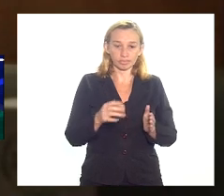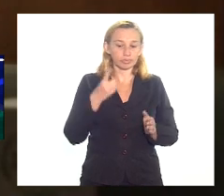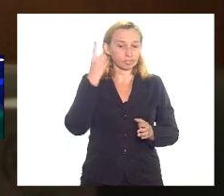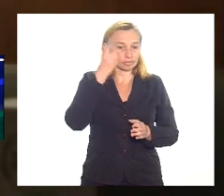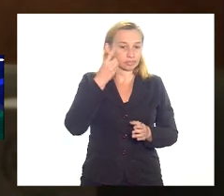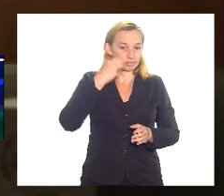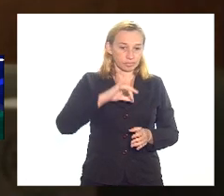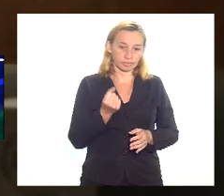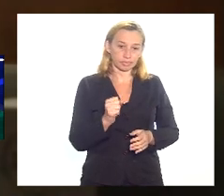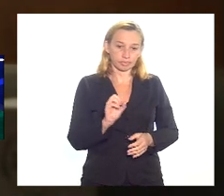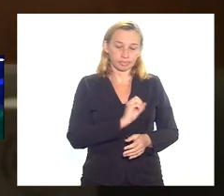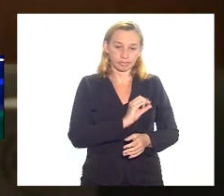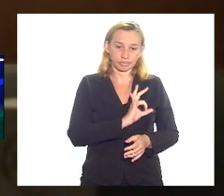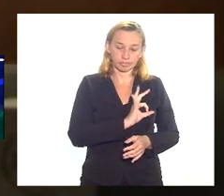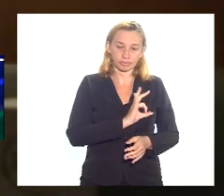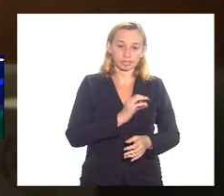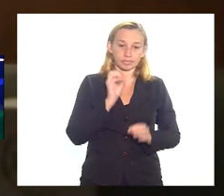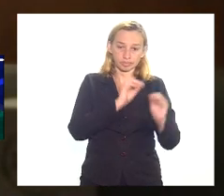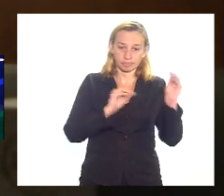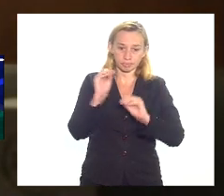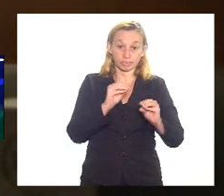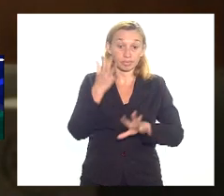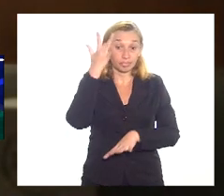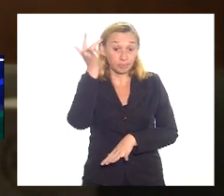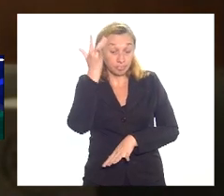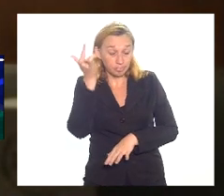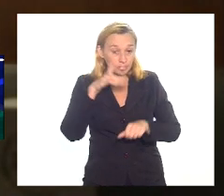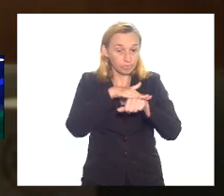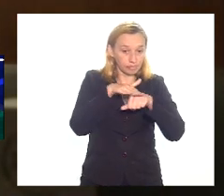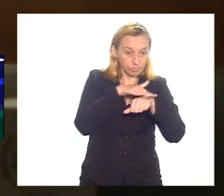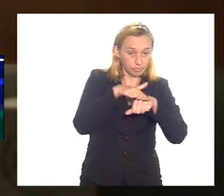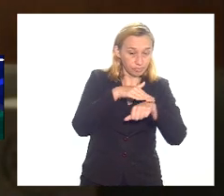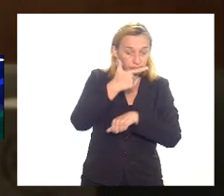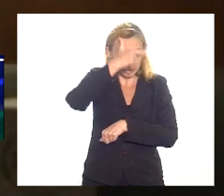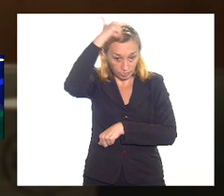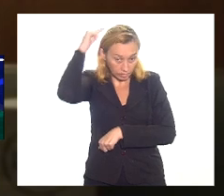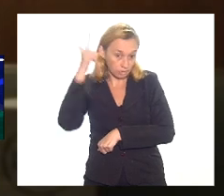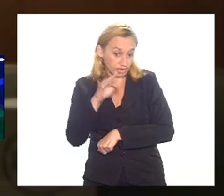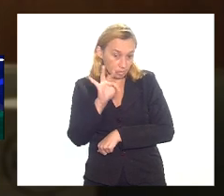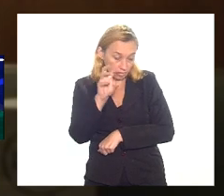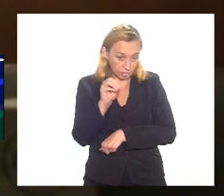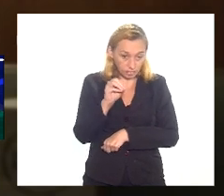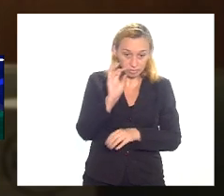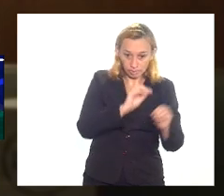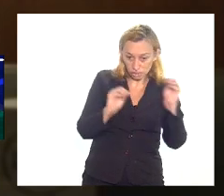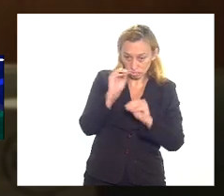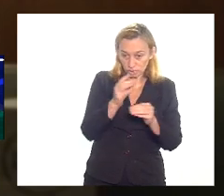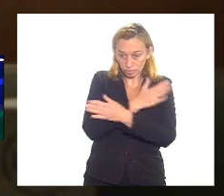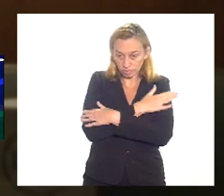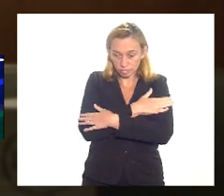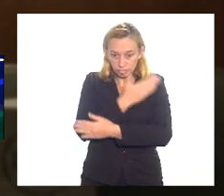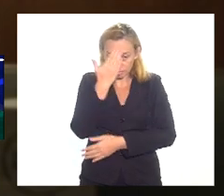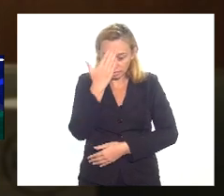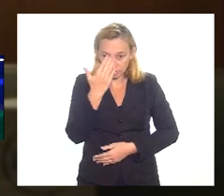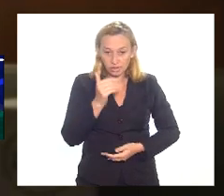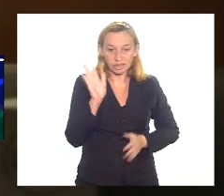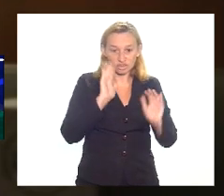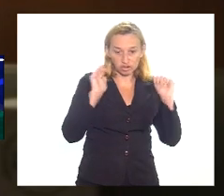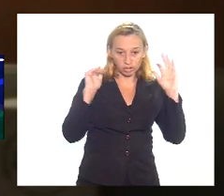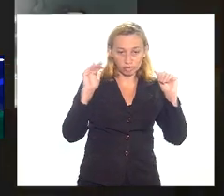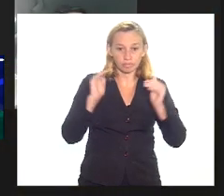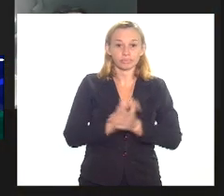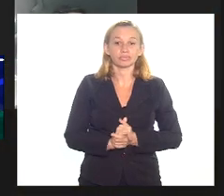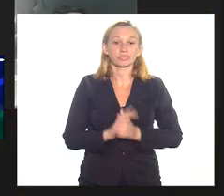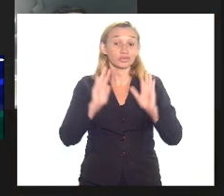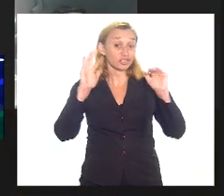beijo. Tudo de bom, até amanhã. Falamos amanhã, Luiz e Flávio. Beijo. Obrigado, Marta. Tchau, tchau.